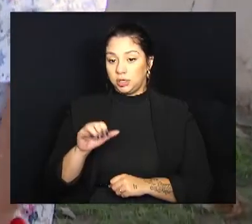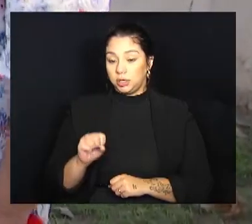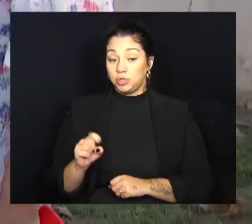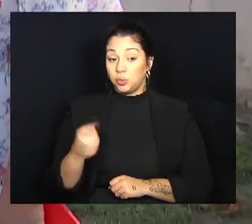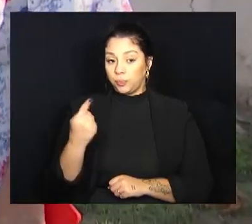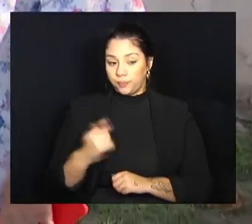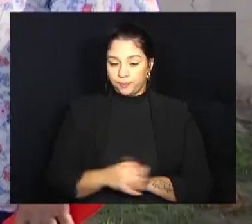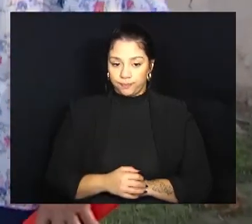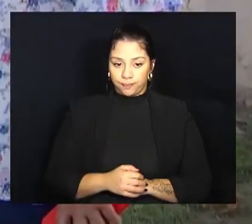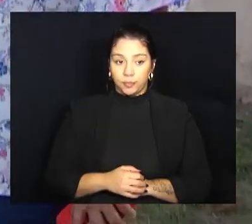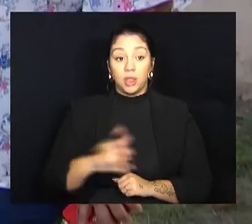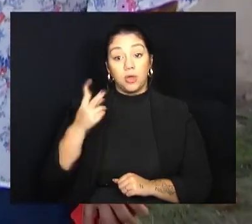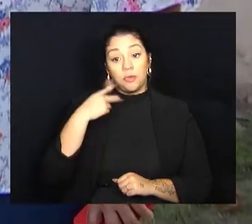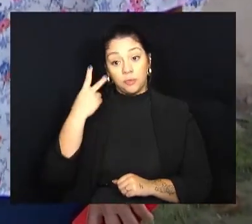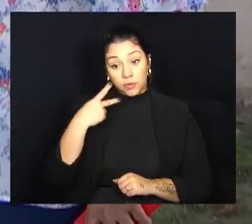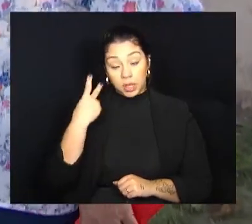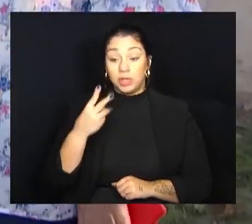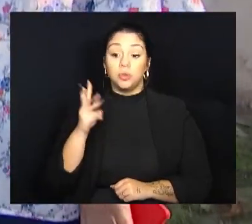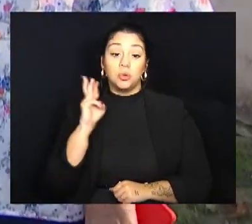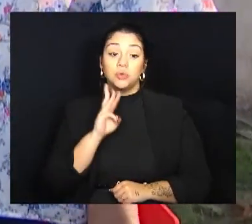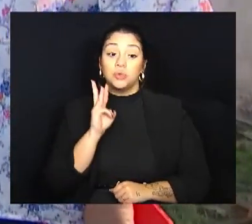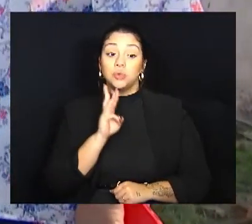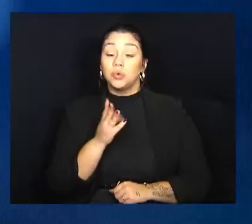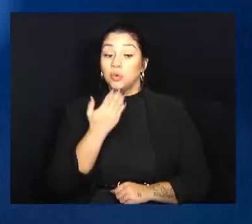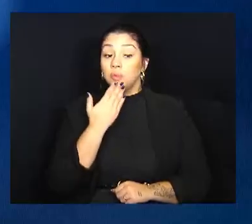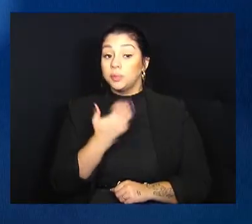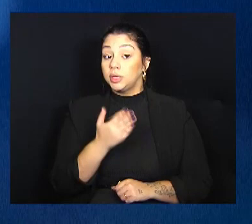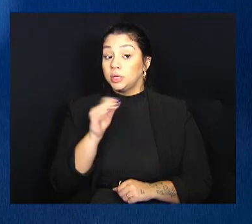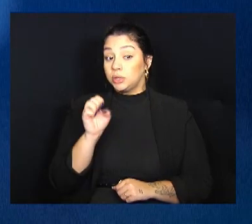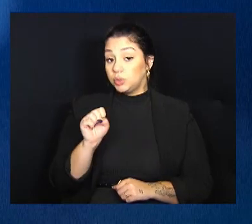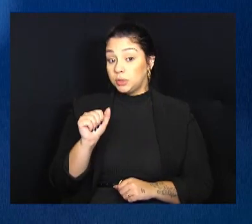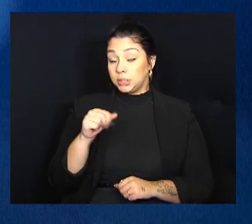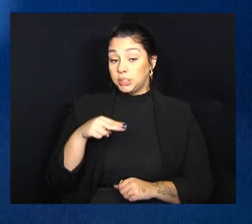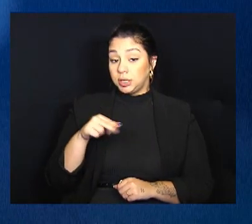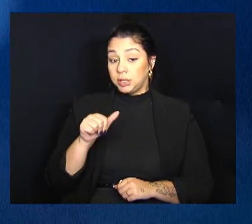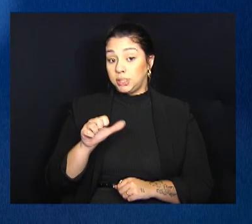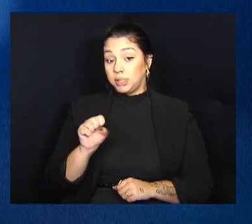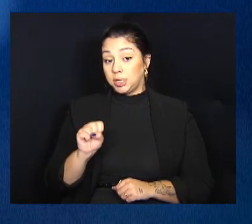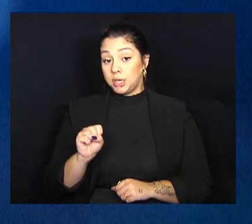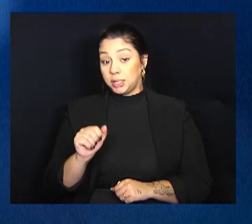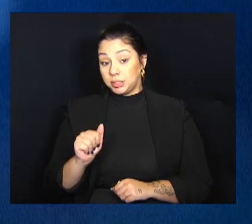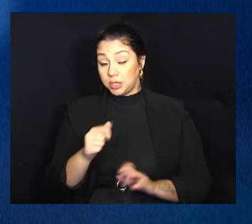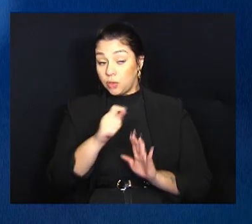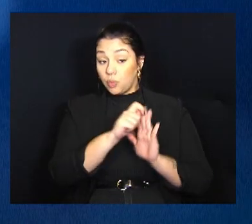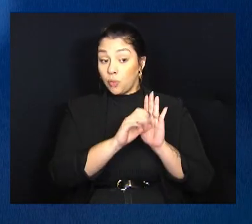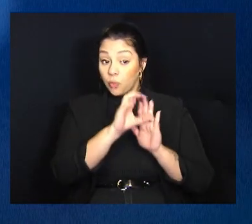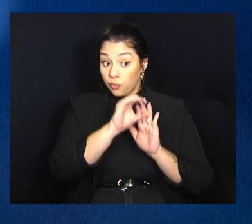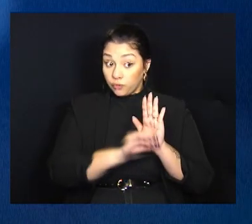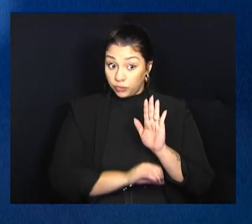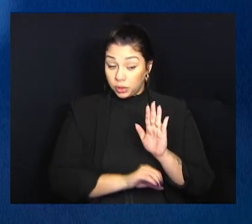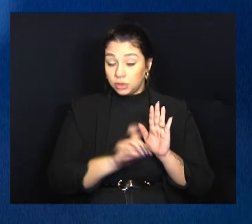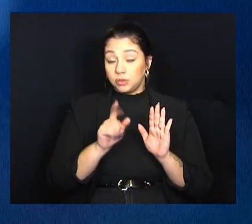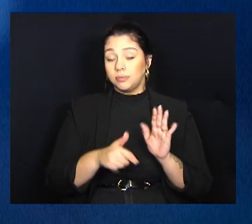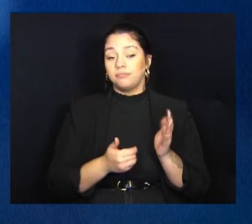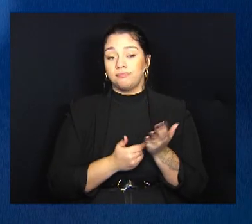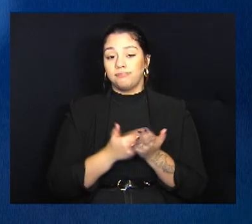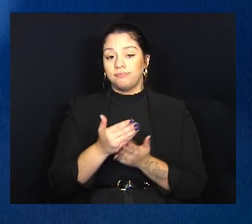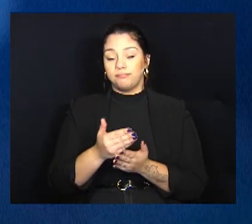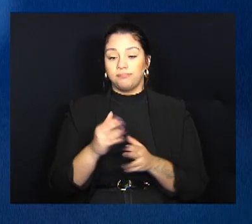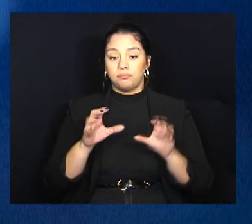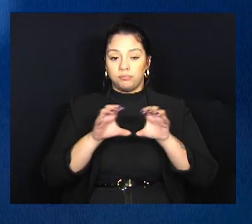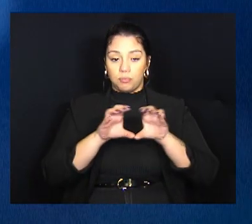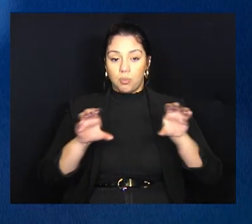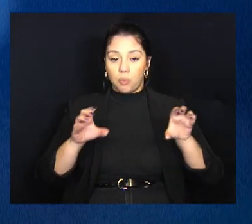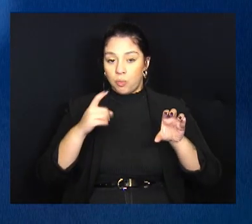O vereador Cecílio Santos solicitou à Sanasa, através de ofício, a implantação da rede de coleta